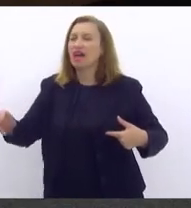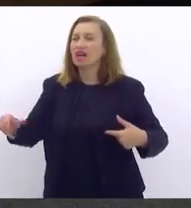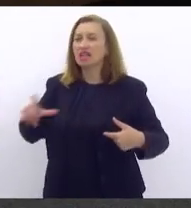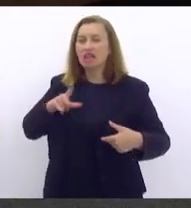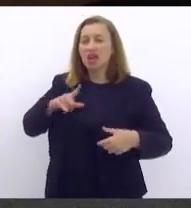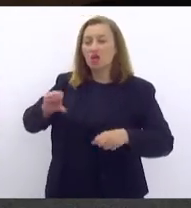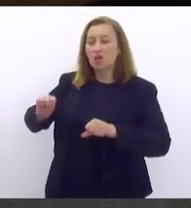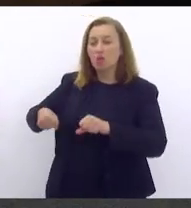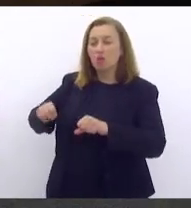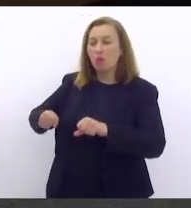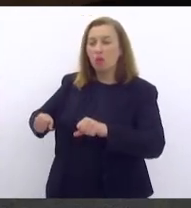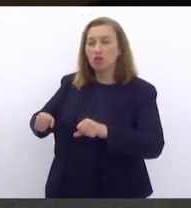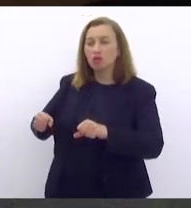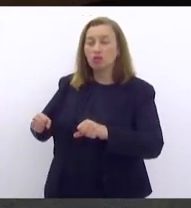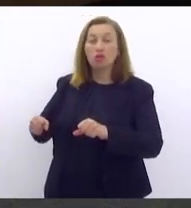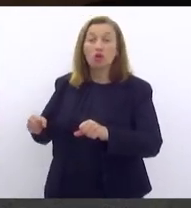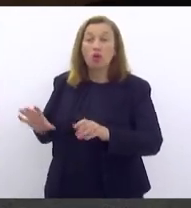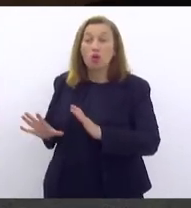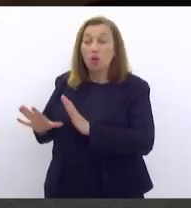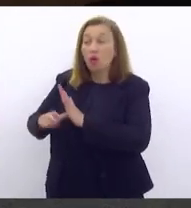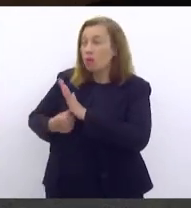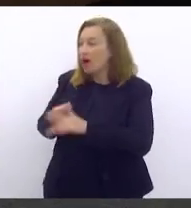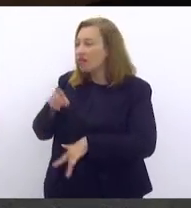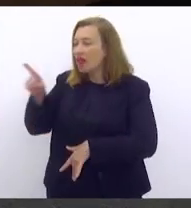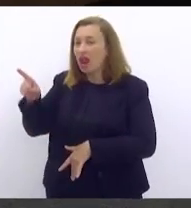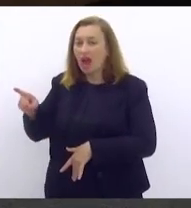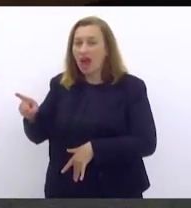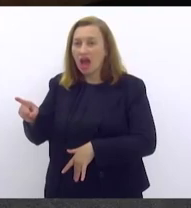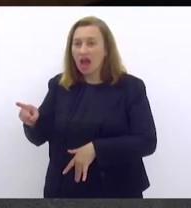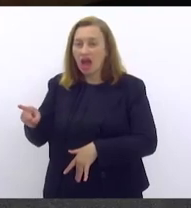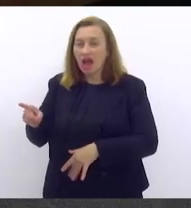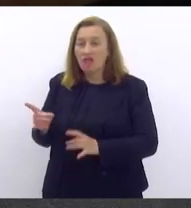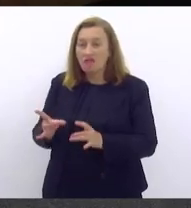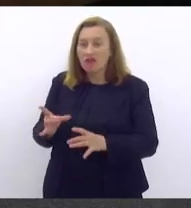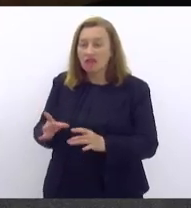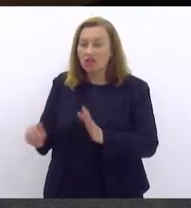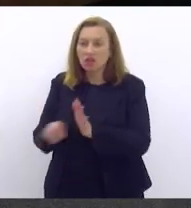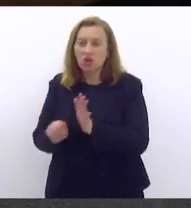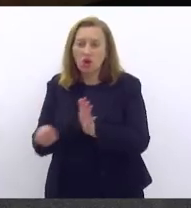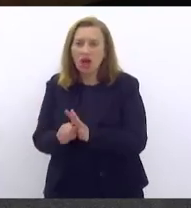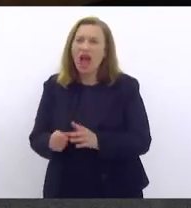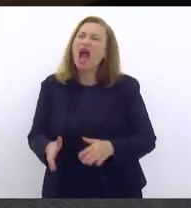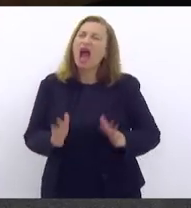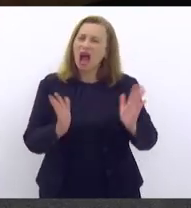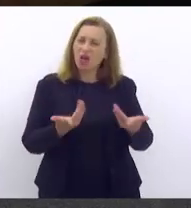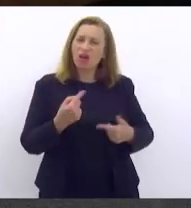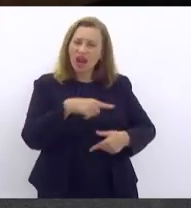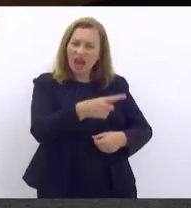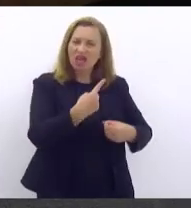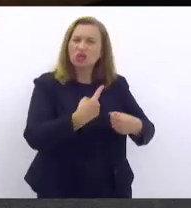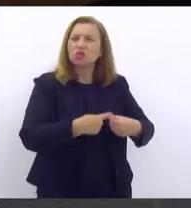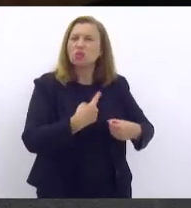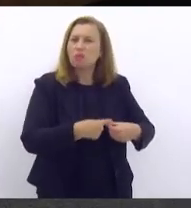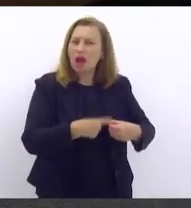lá, levando droga, ninguém tem disposição para botar. Agora, para botar lá no bairro,